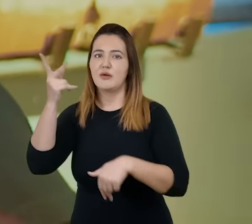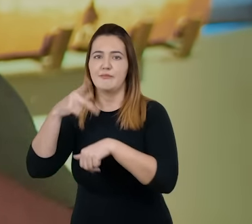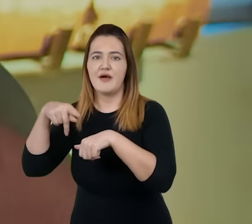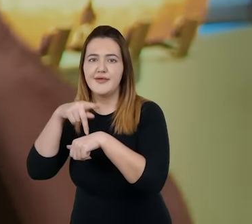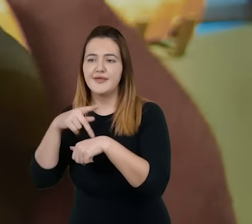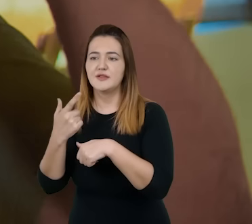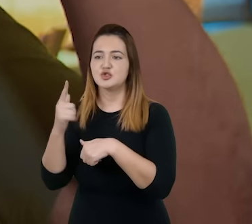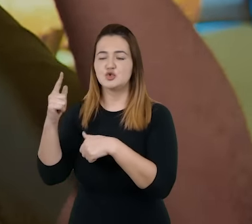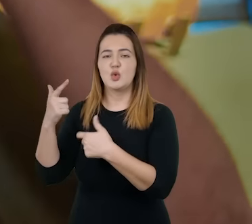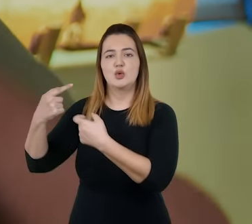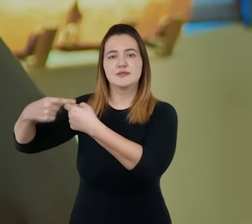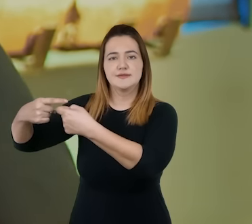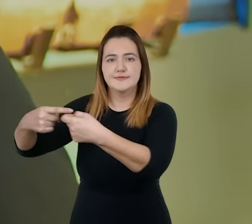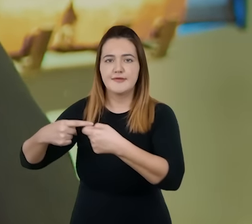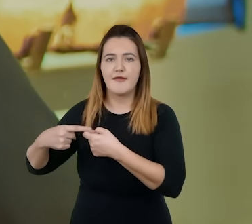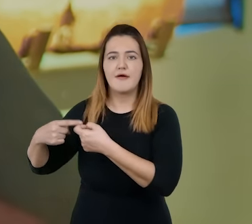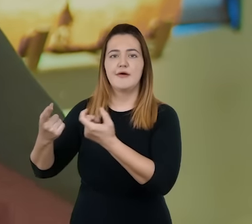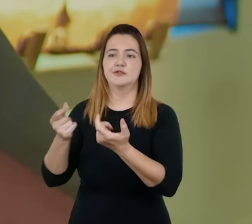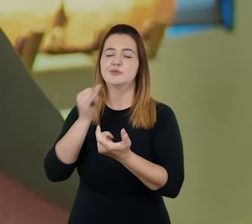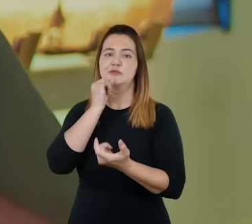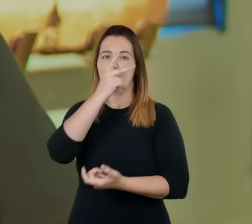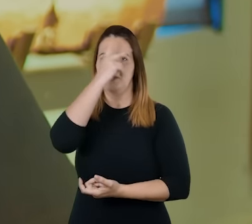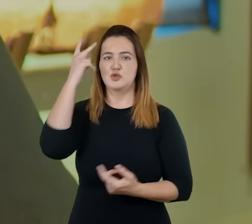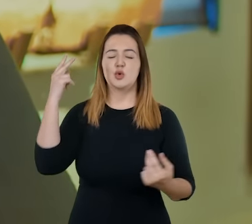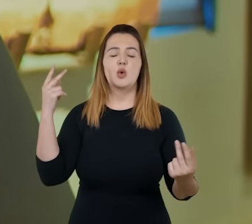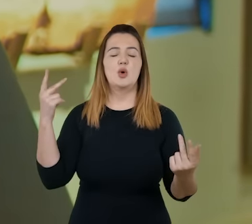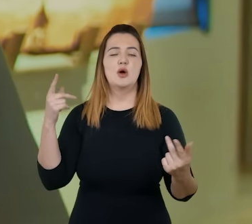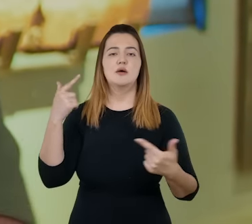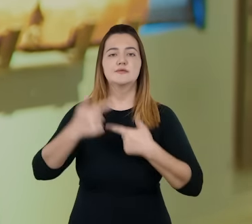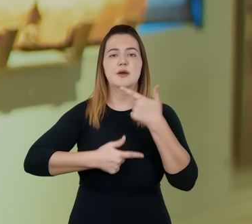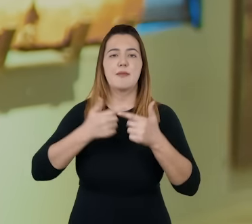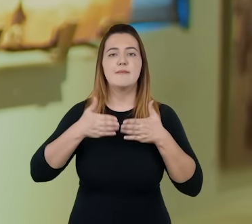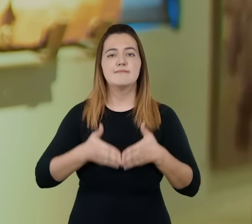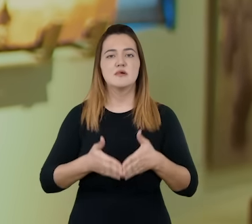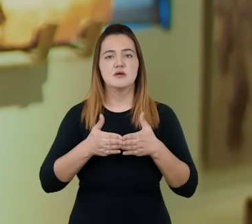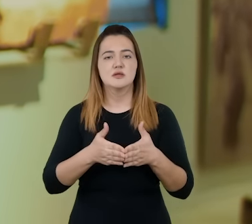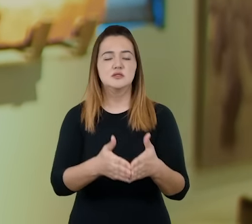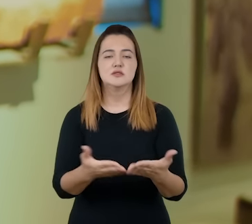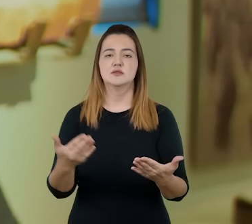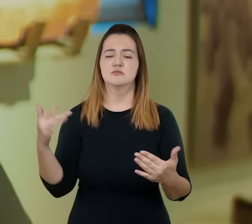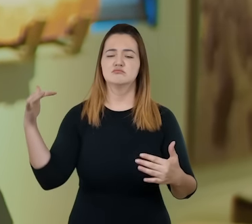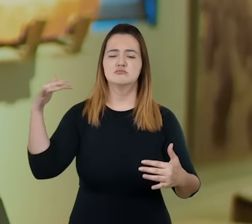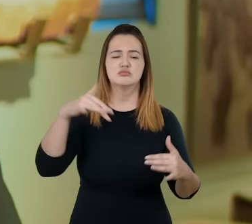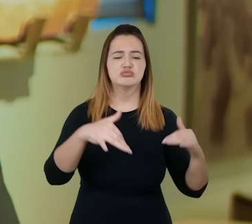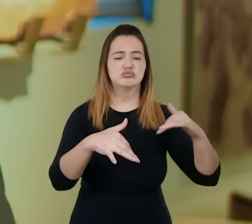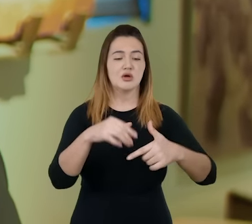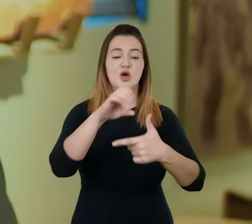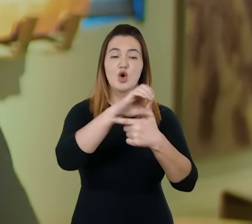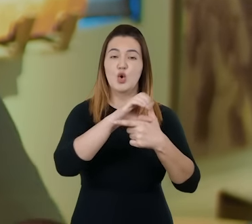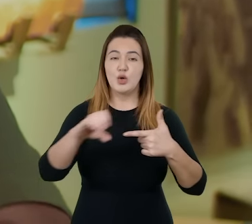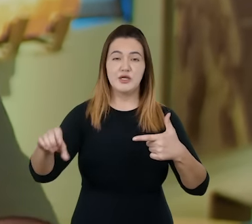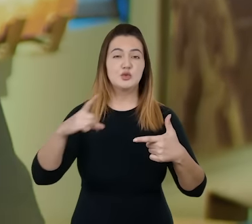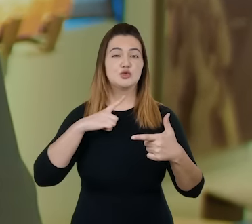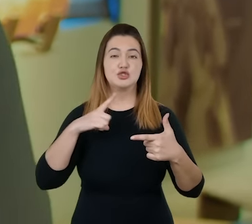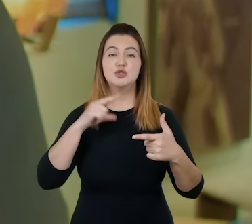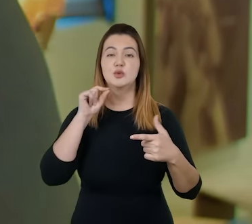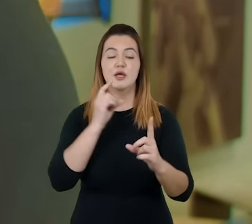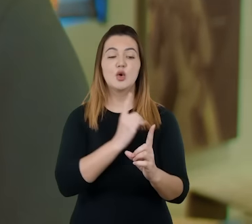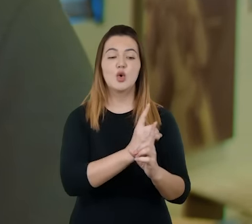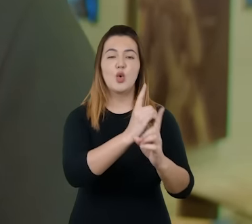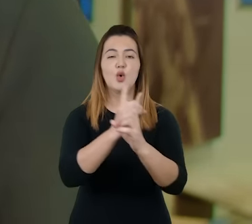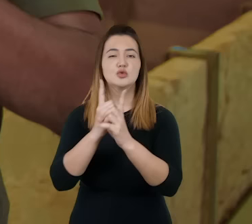pessoas que vinham de outras culturas e outras civilizações e outros povos. Ou seja, Corinto também era um